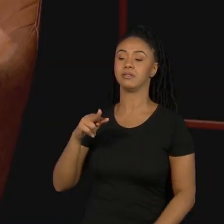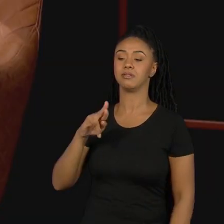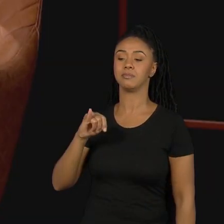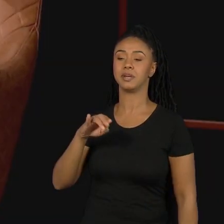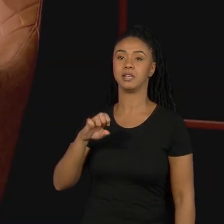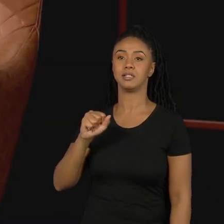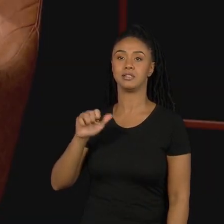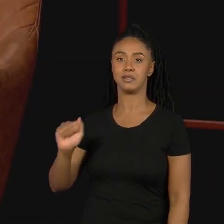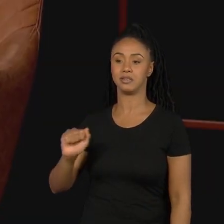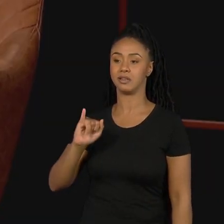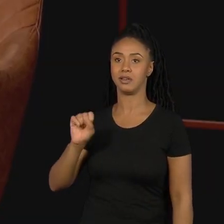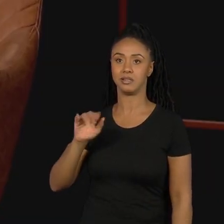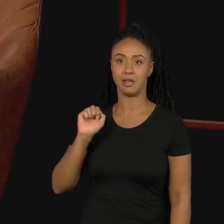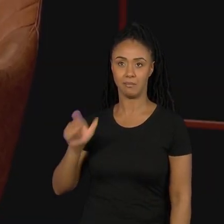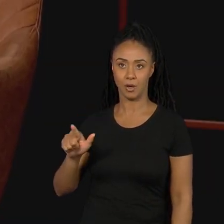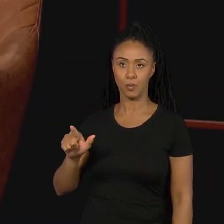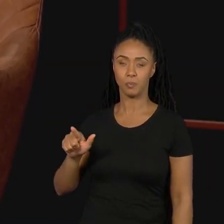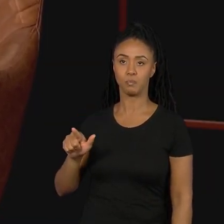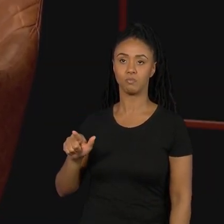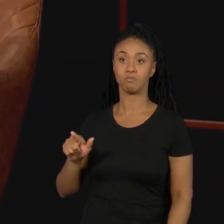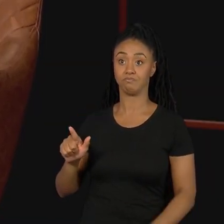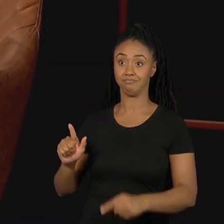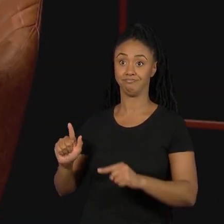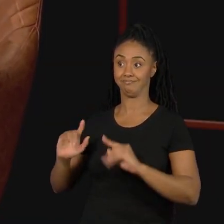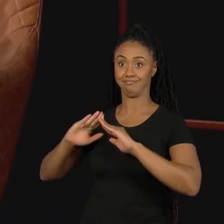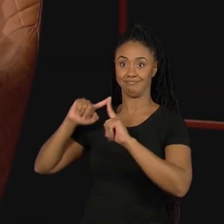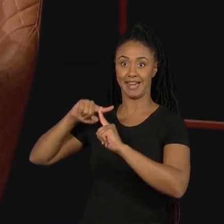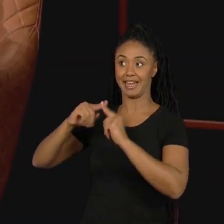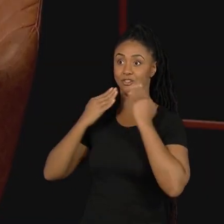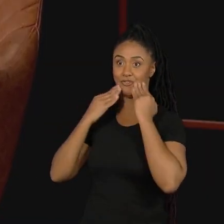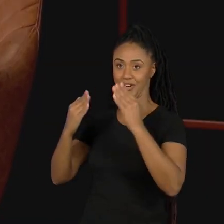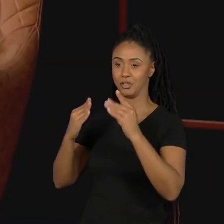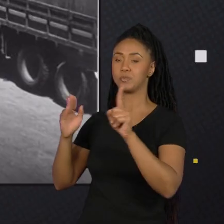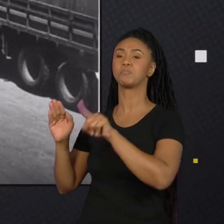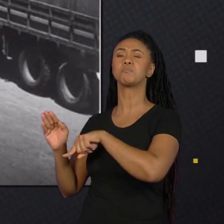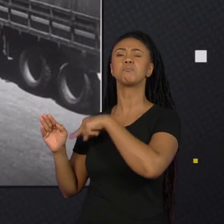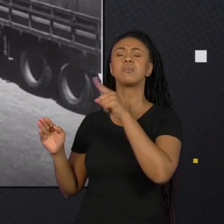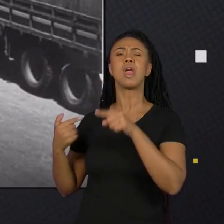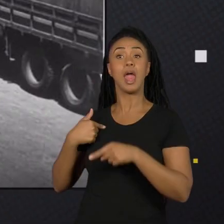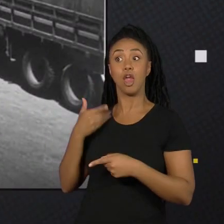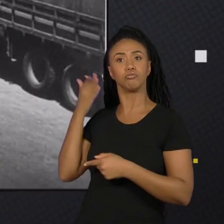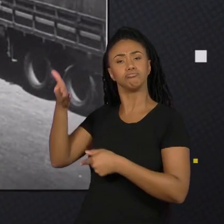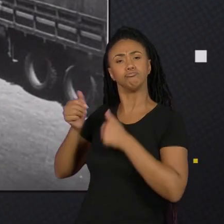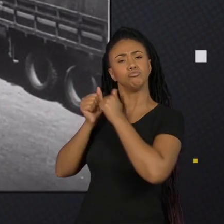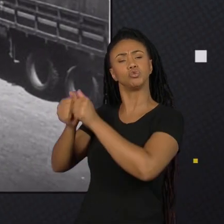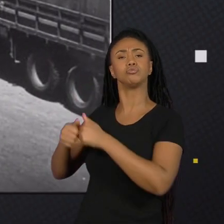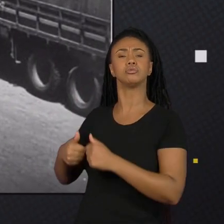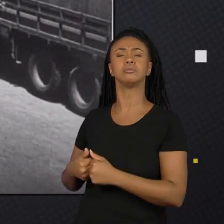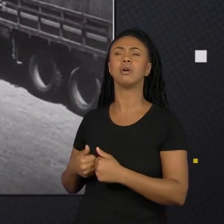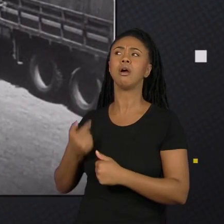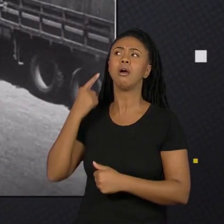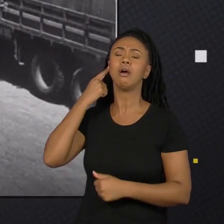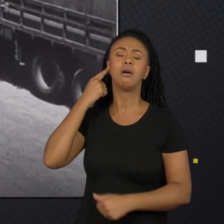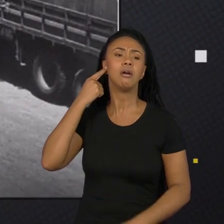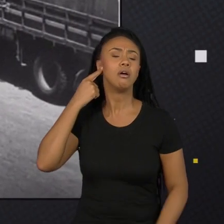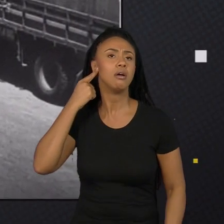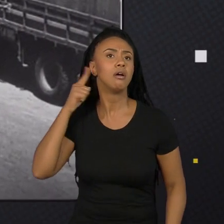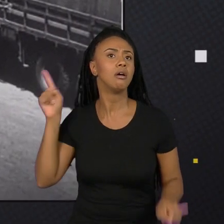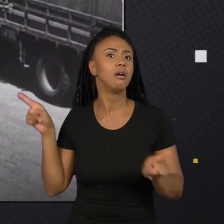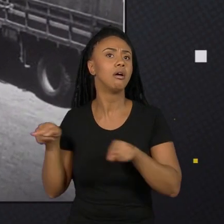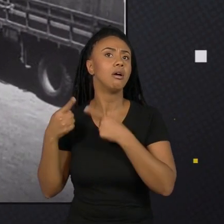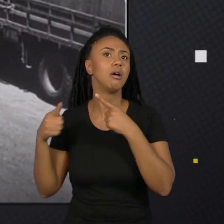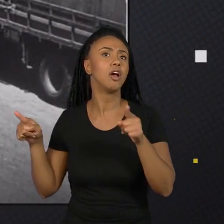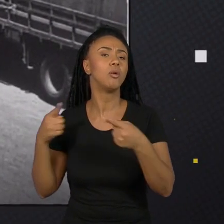ficava andando, e eu vi um barulho interessante, as folhas. E no auditório das folhas tinha um jam